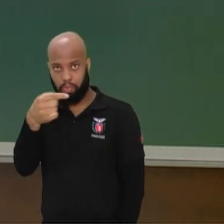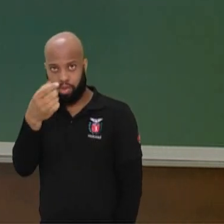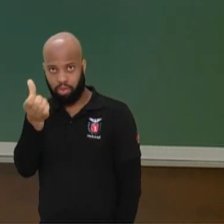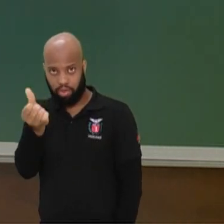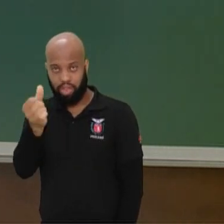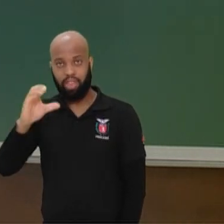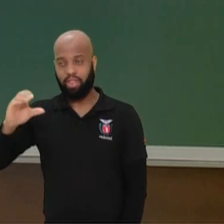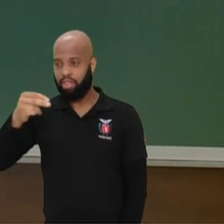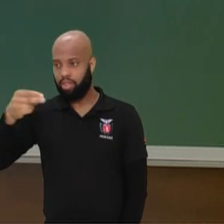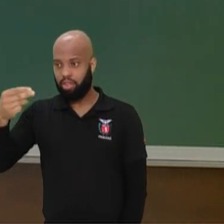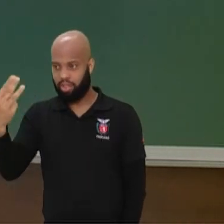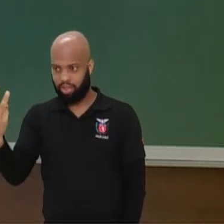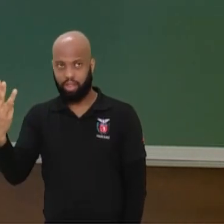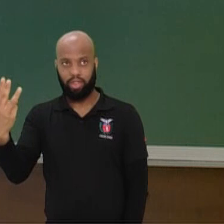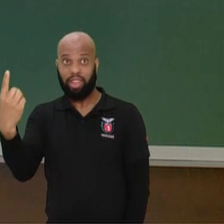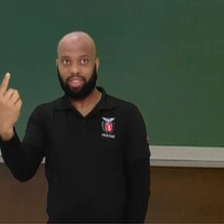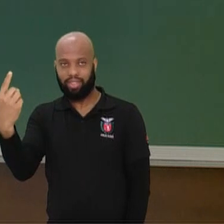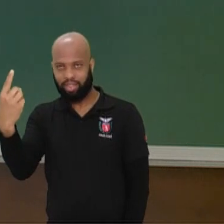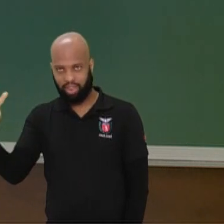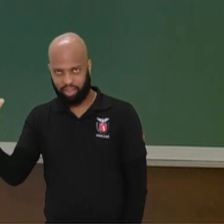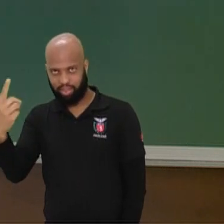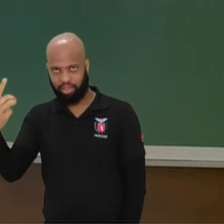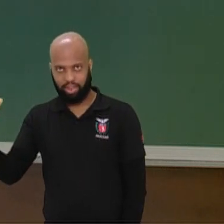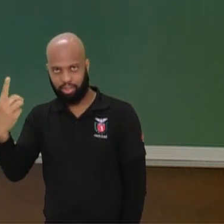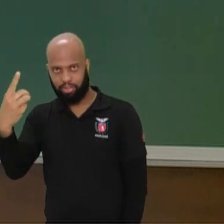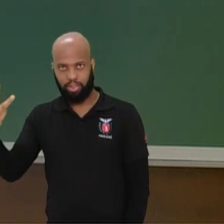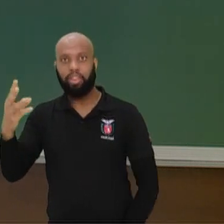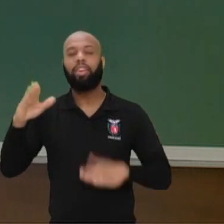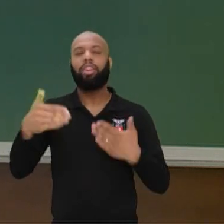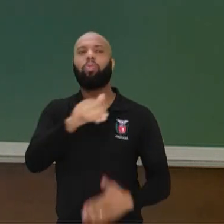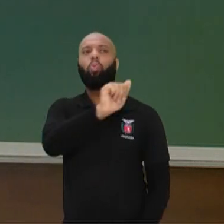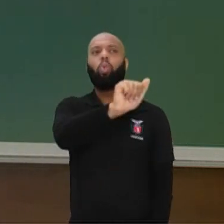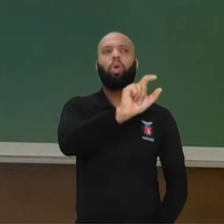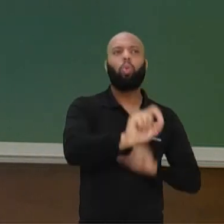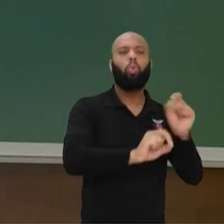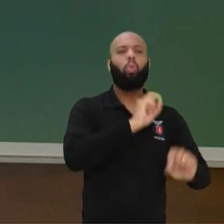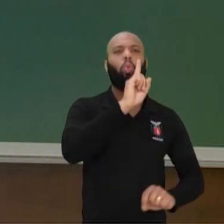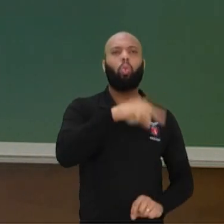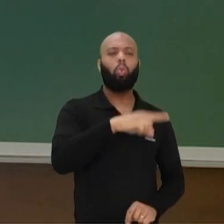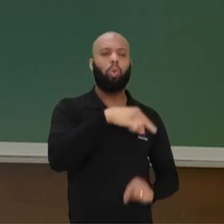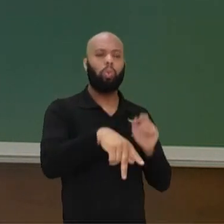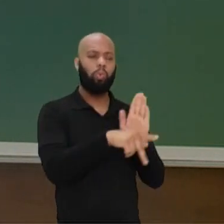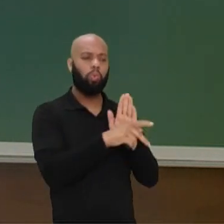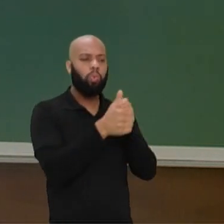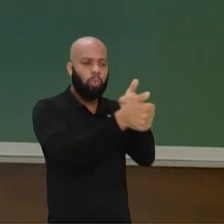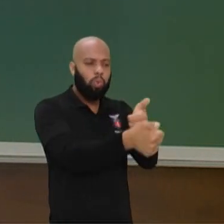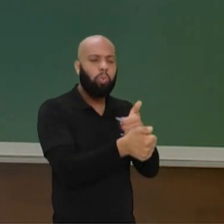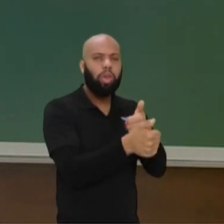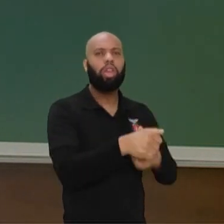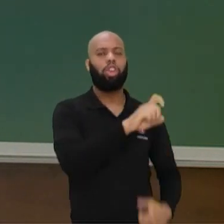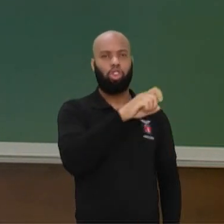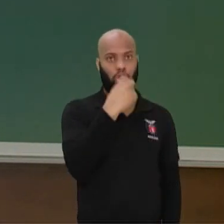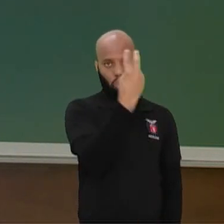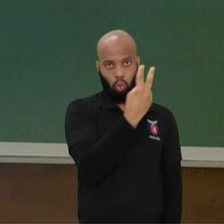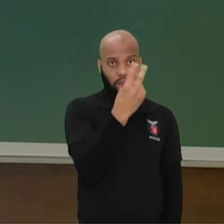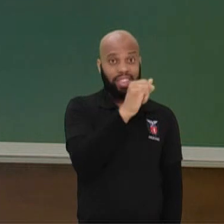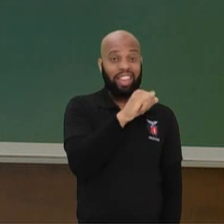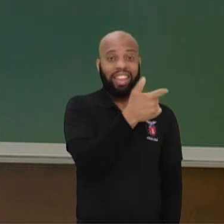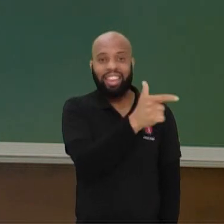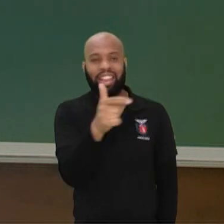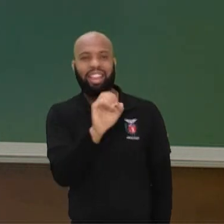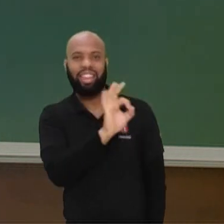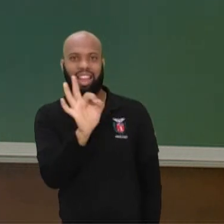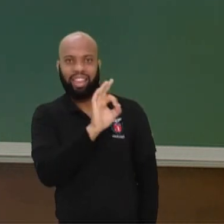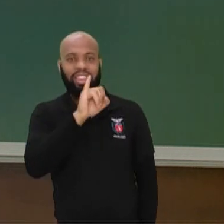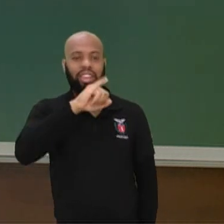6 e o C é igual a 13. Então, não se esqueçam que o A é o coeficiente que acompanha aqui x ao quadrado. Quando não tem nada, quer dizer